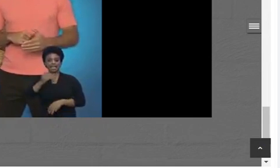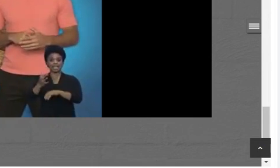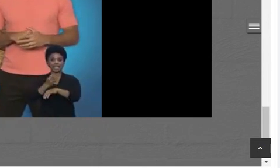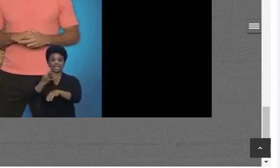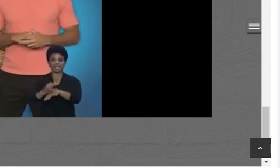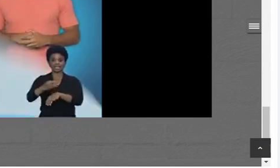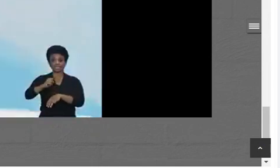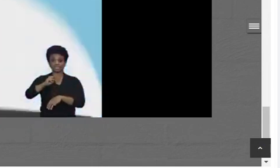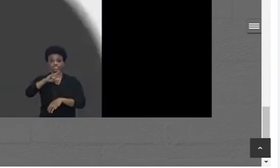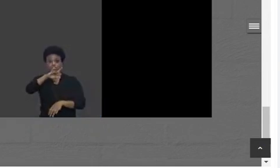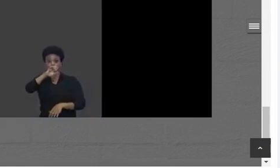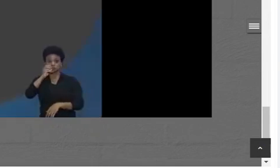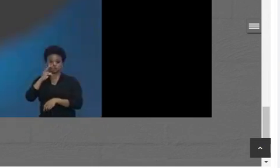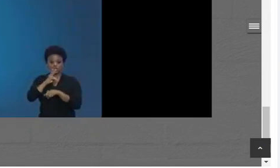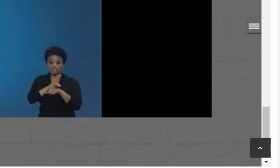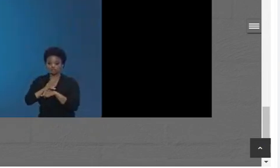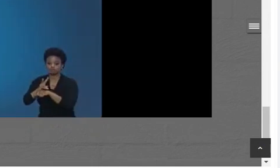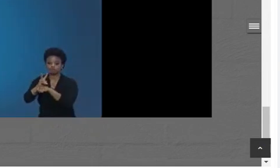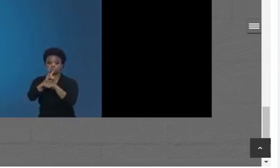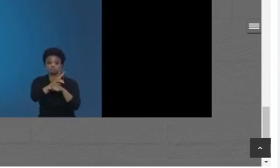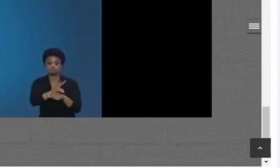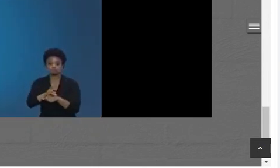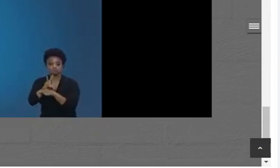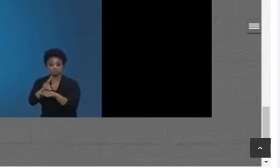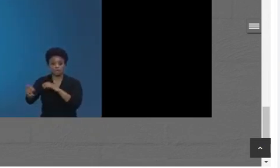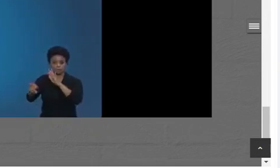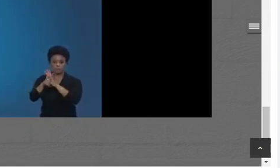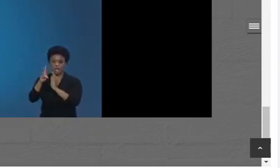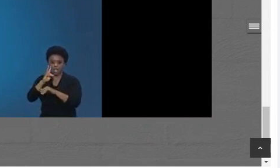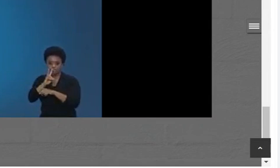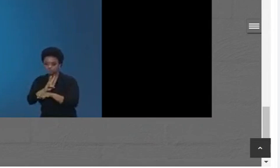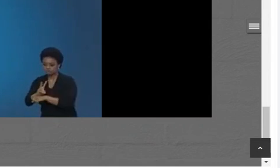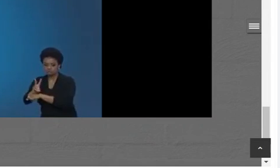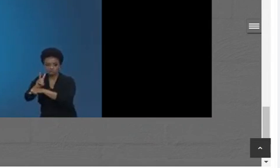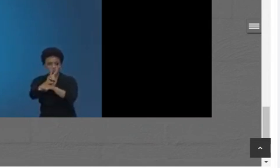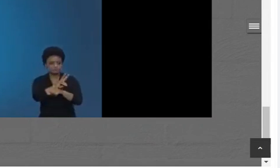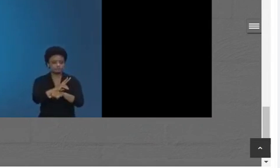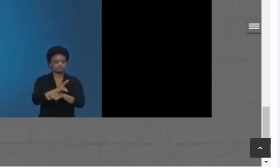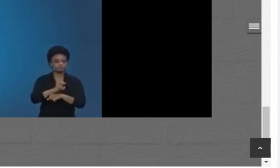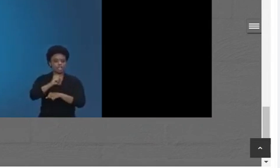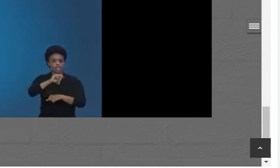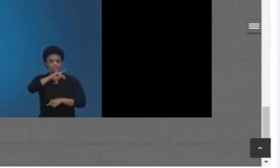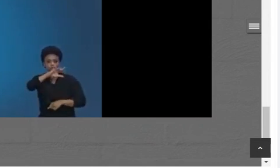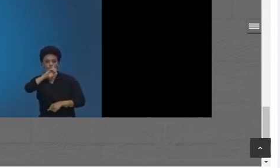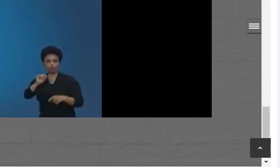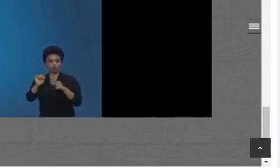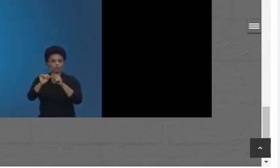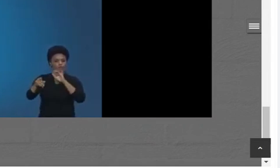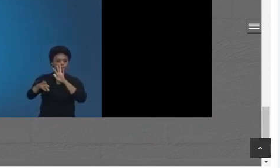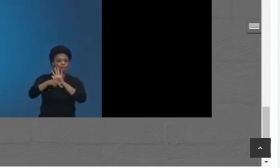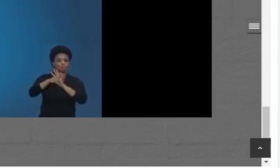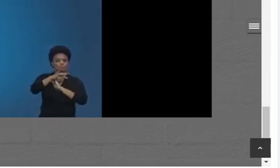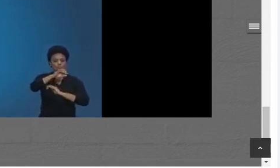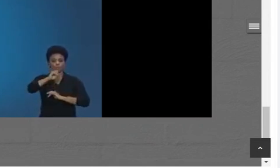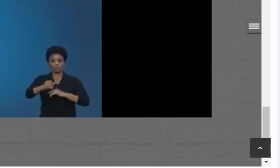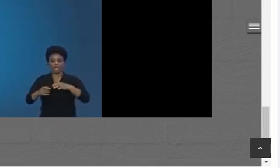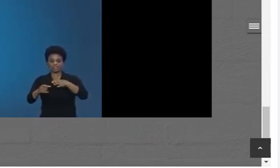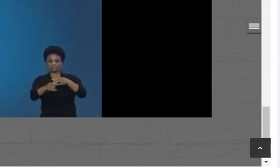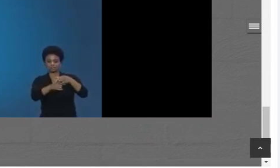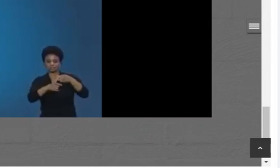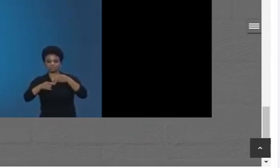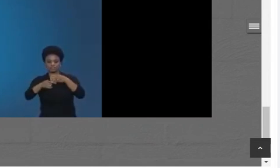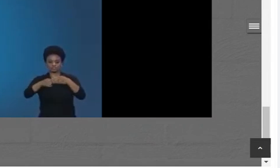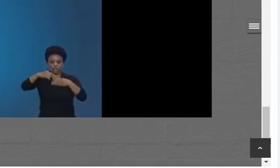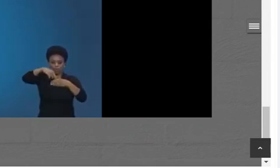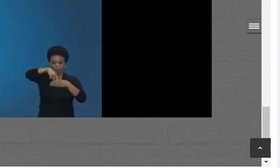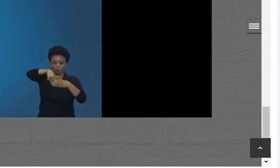sondagem à percussão. Na sondagem à percussão, o solo é golpeado com um peso sobre um cilindro cortante. Nesse